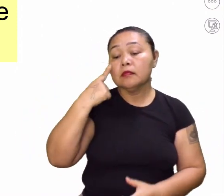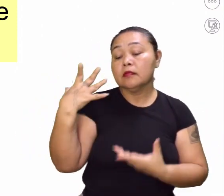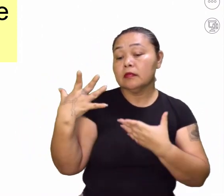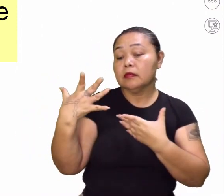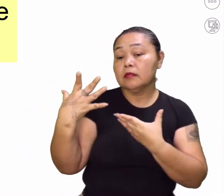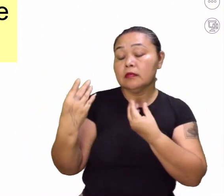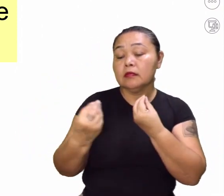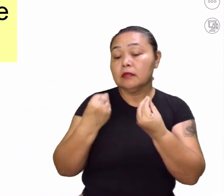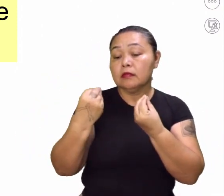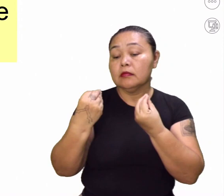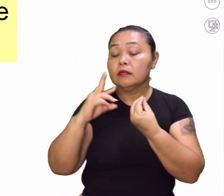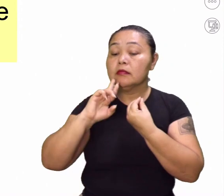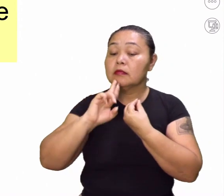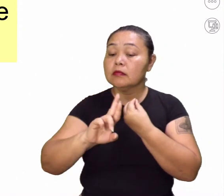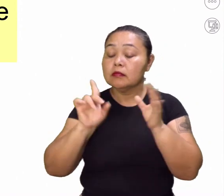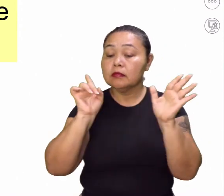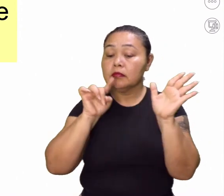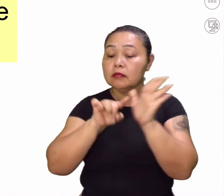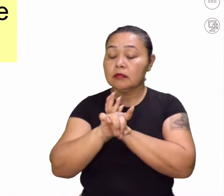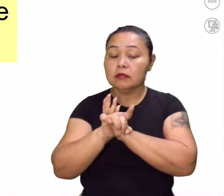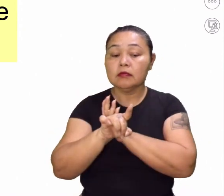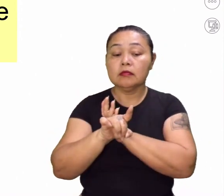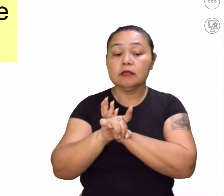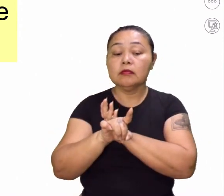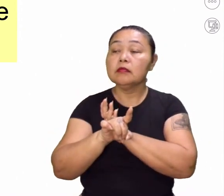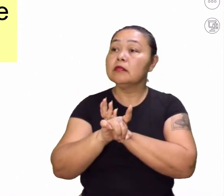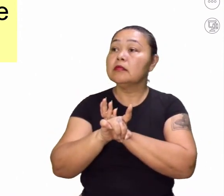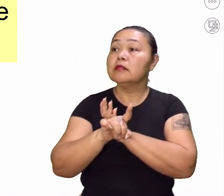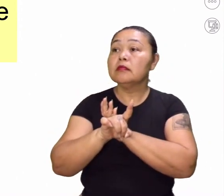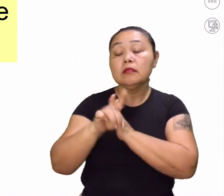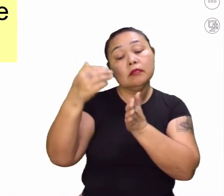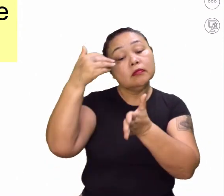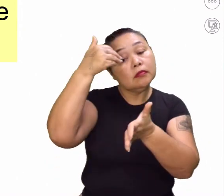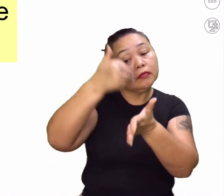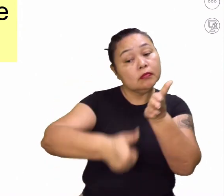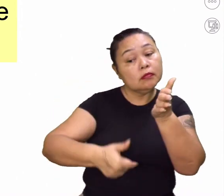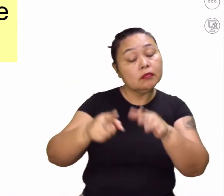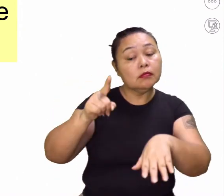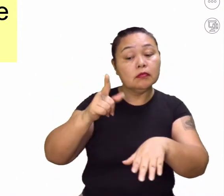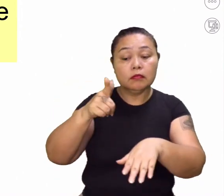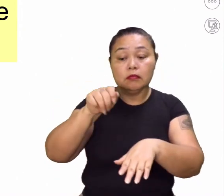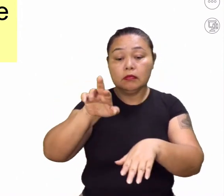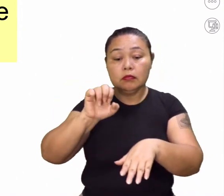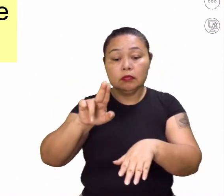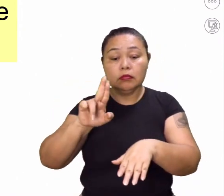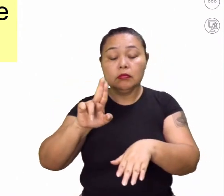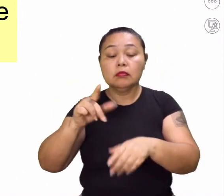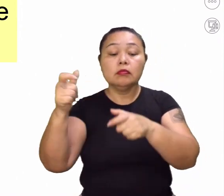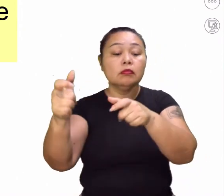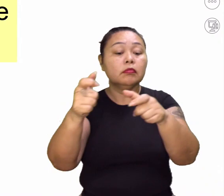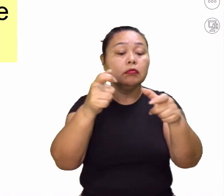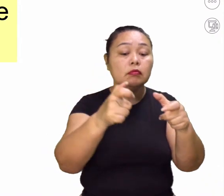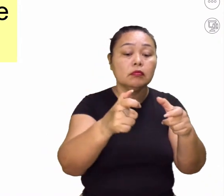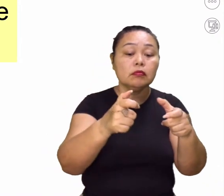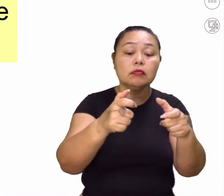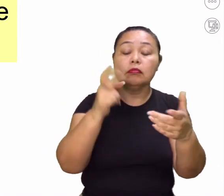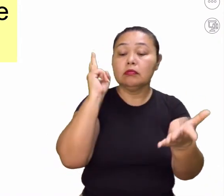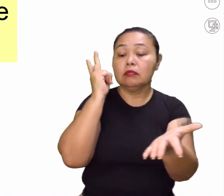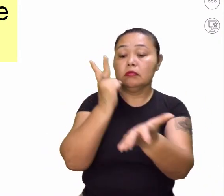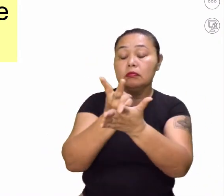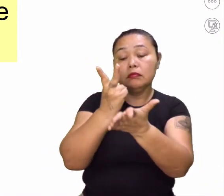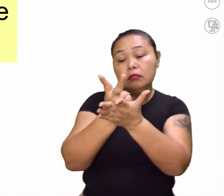a gente vai resolver uma questão de fuso horário. E vai subtrair os graus das localidades